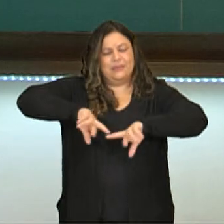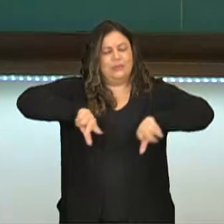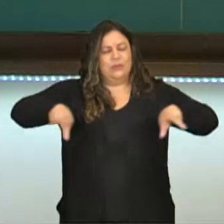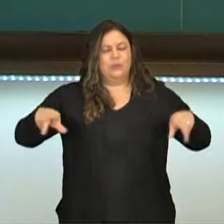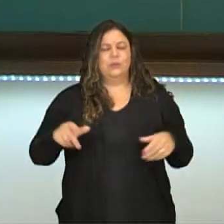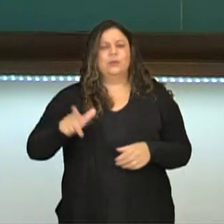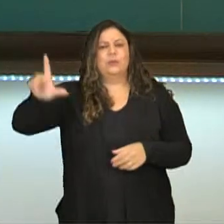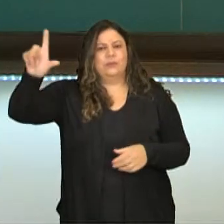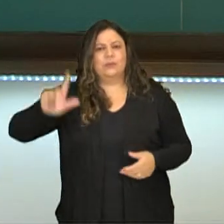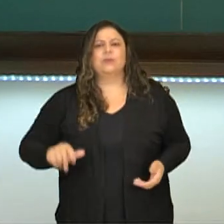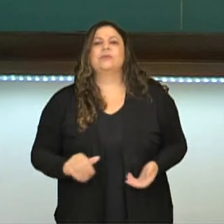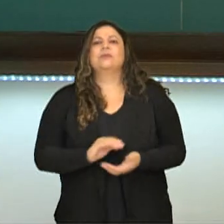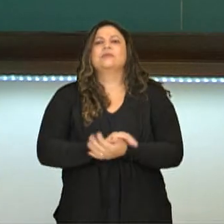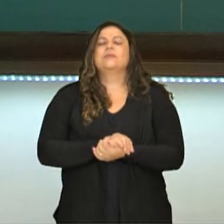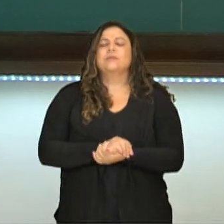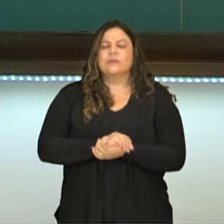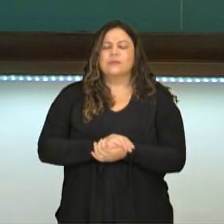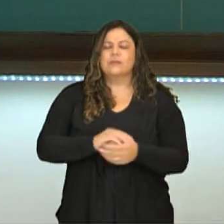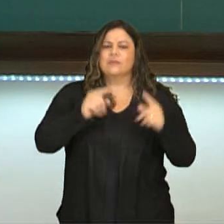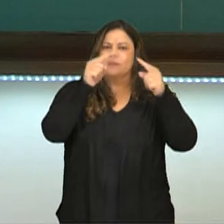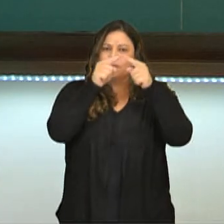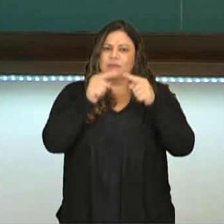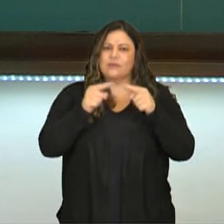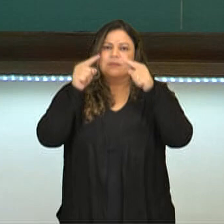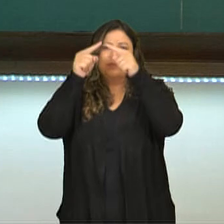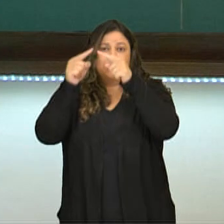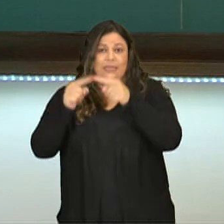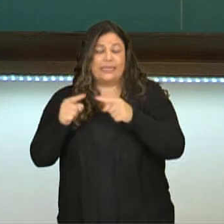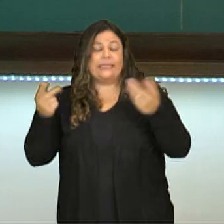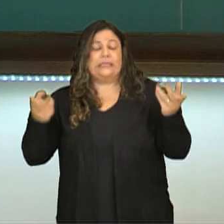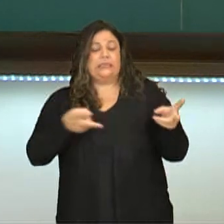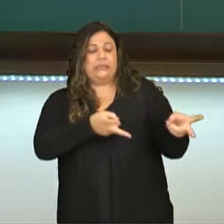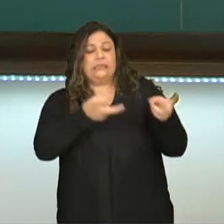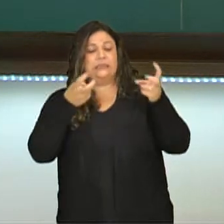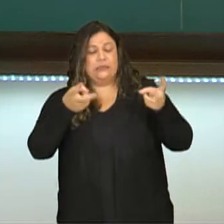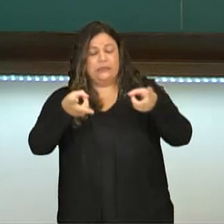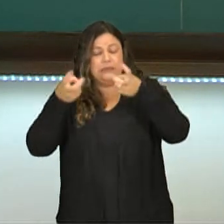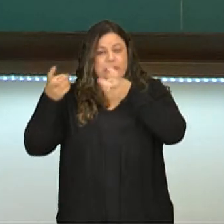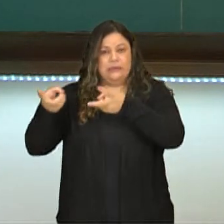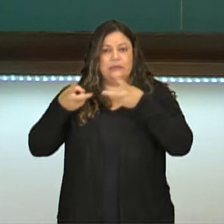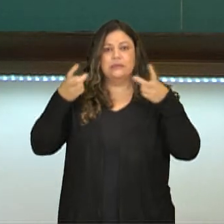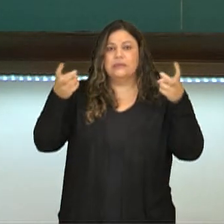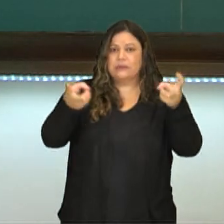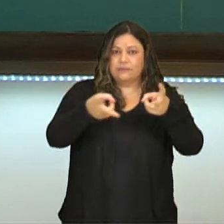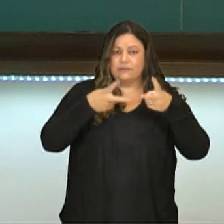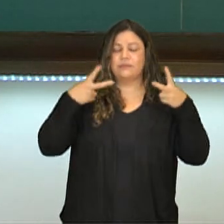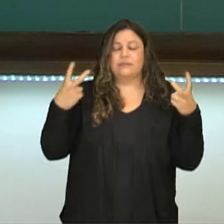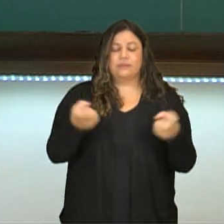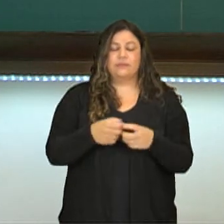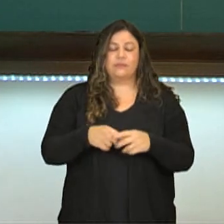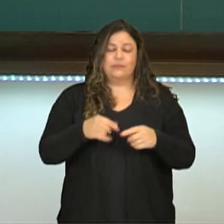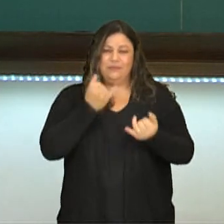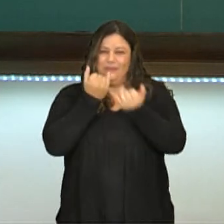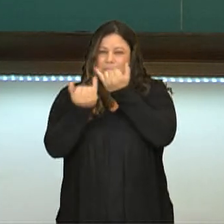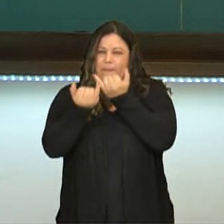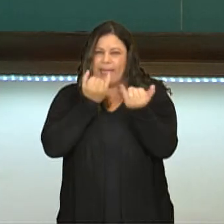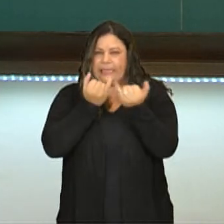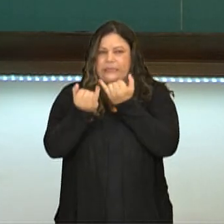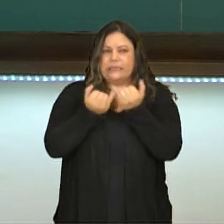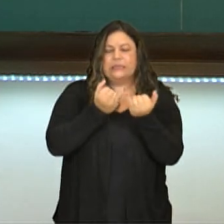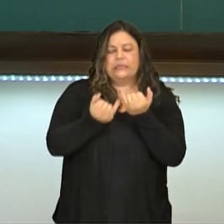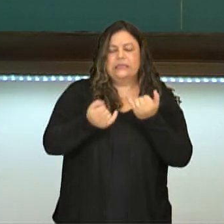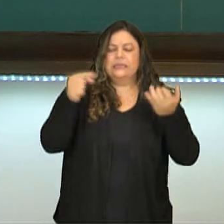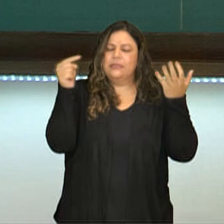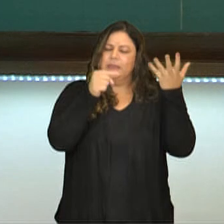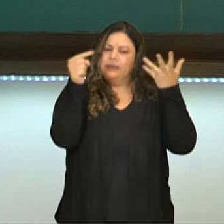Por meio desses elementos combinados, identificamos os semelhantes e os outros. Por meio de uma